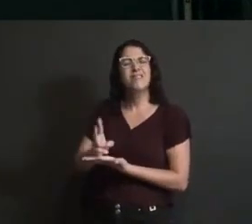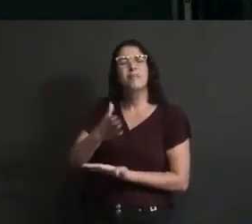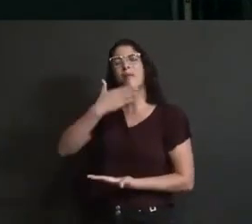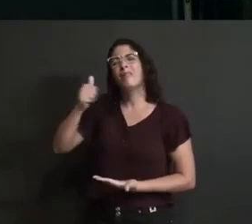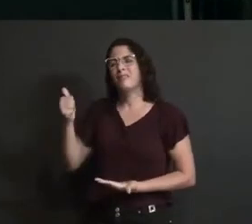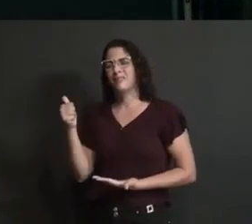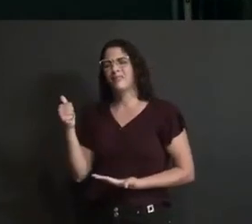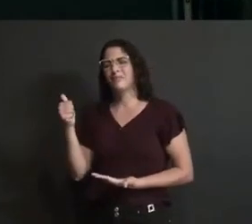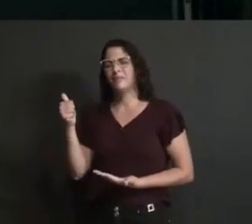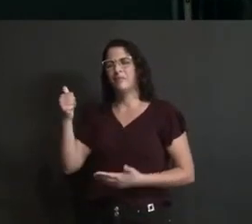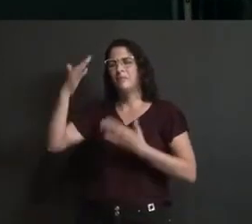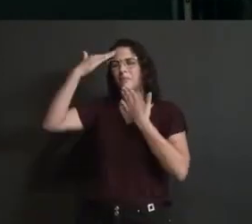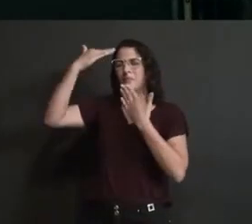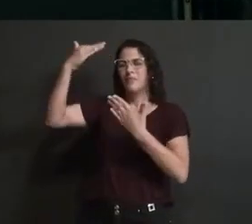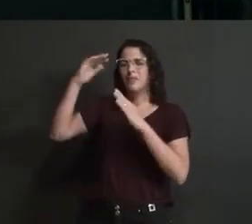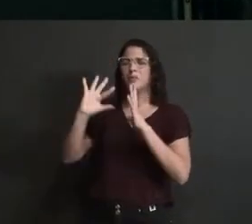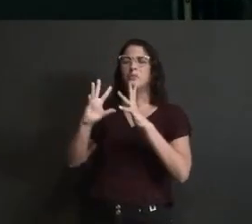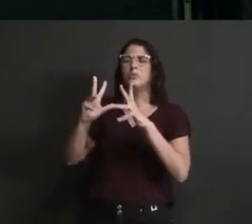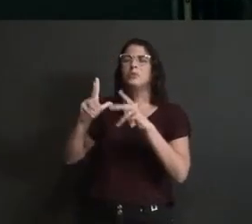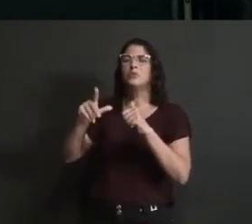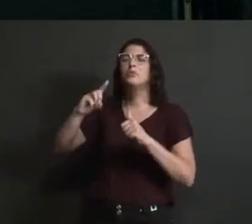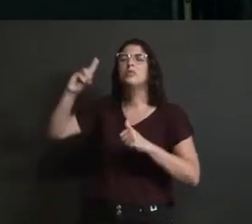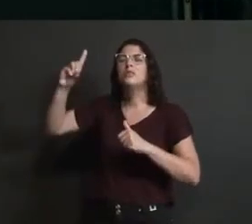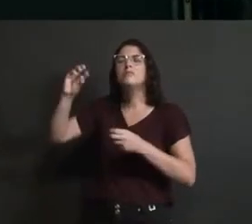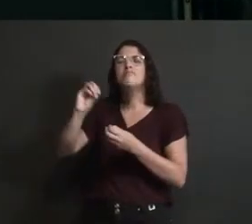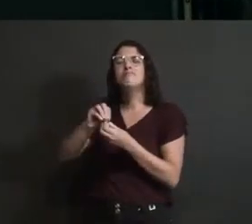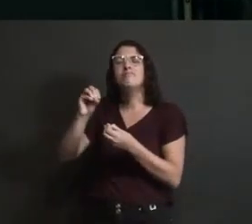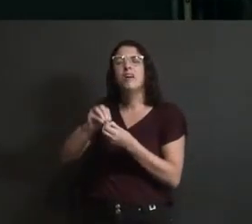Obrigado, Pai, por tudo aquilo que o Senhor está construindo.